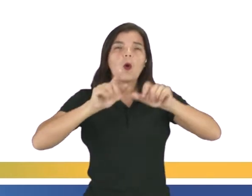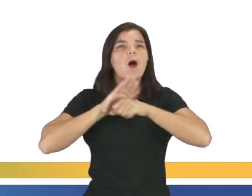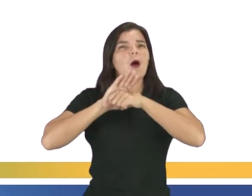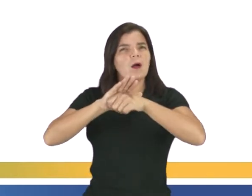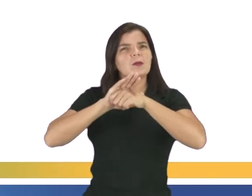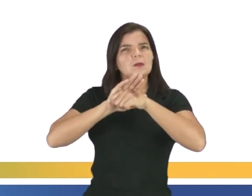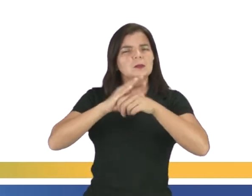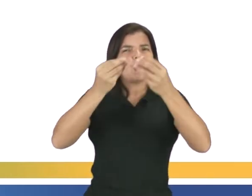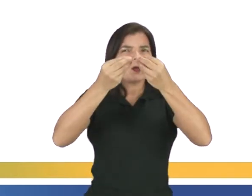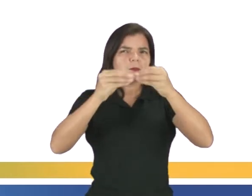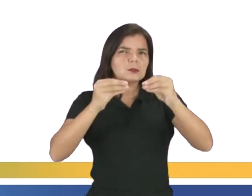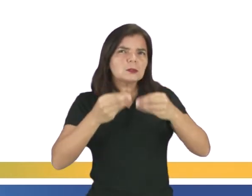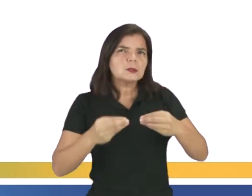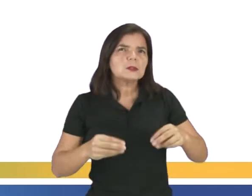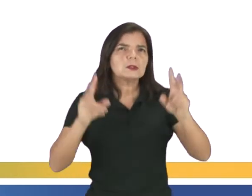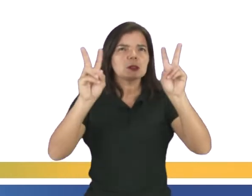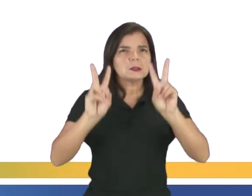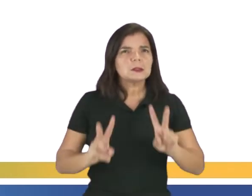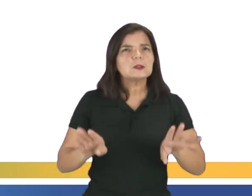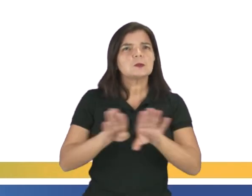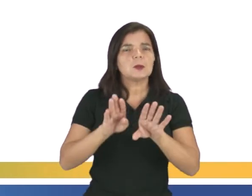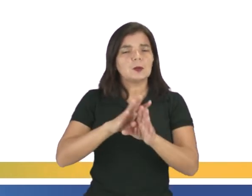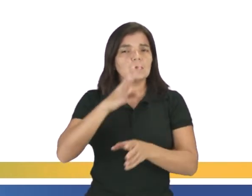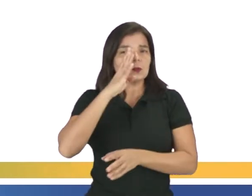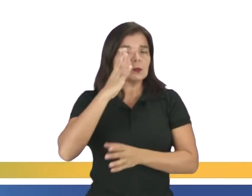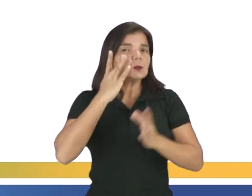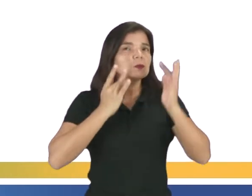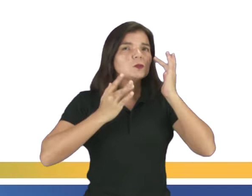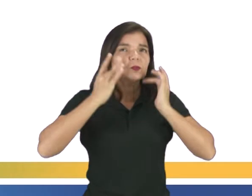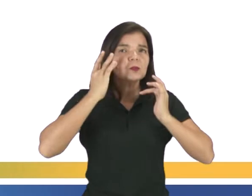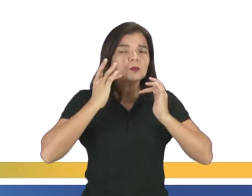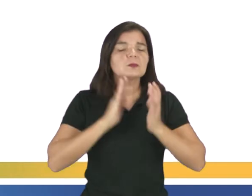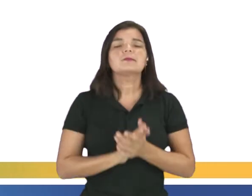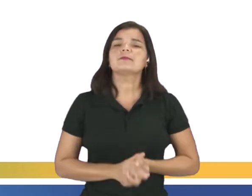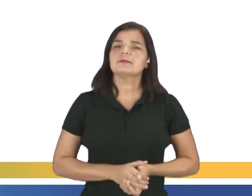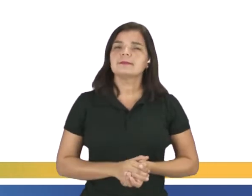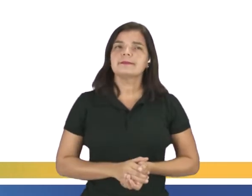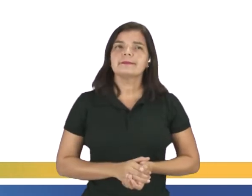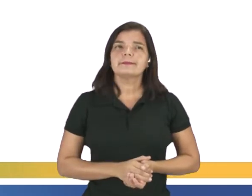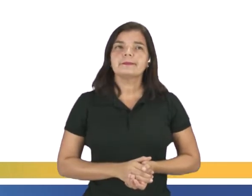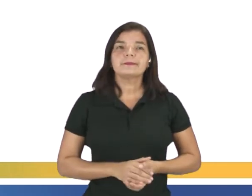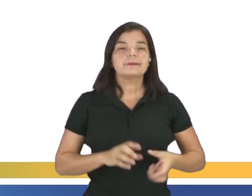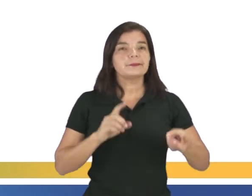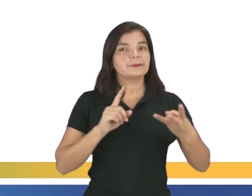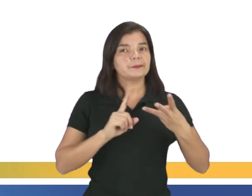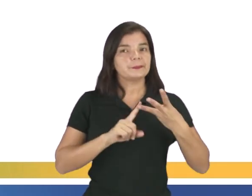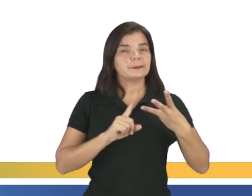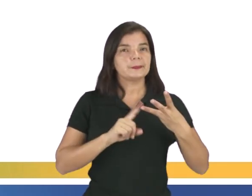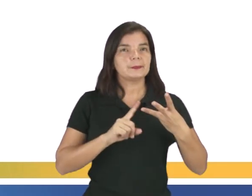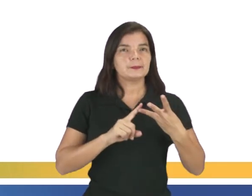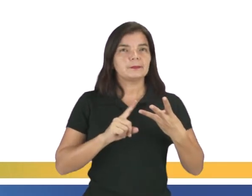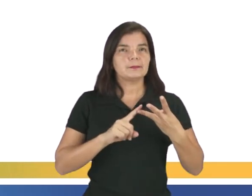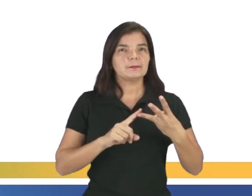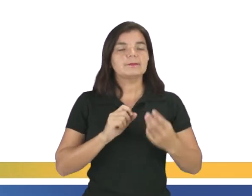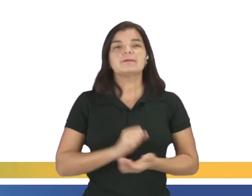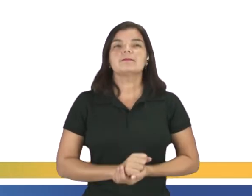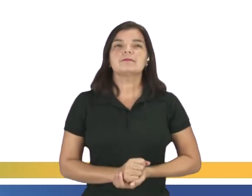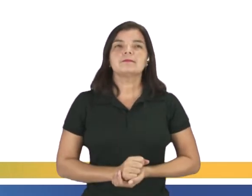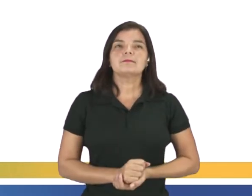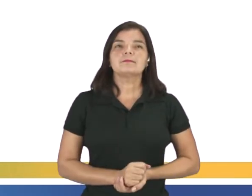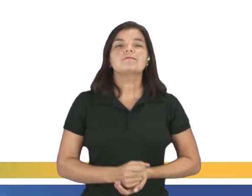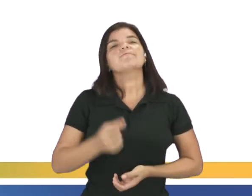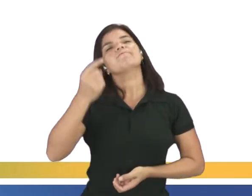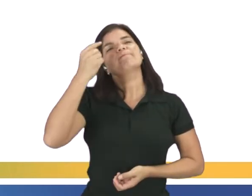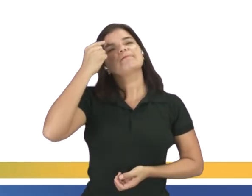televisão contribui para a desvalorização do espetáculo cênico teatral? Justifique. Por